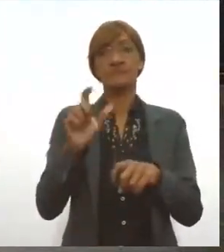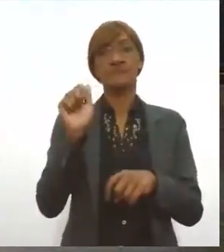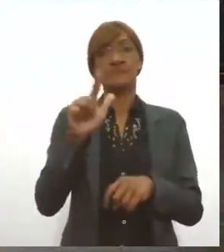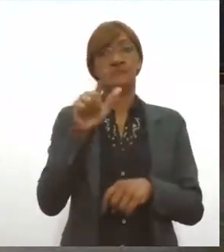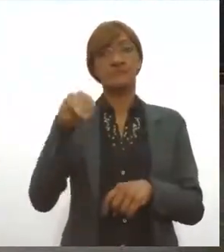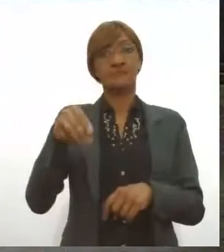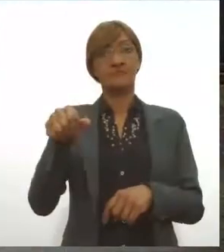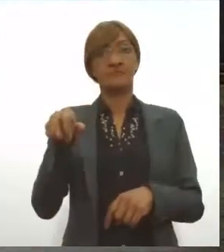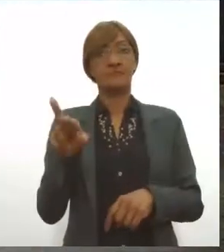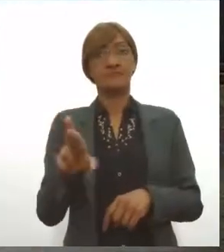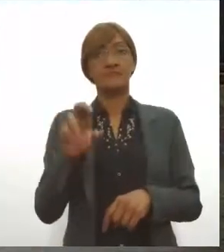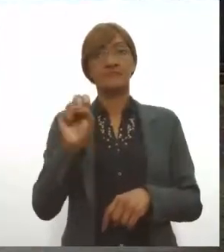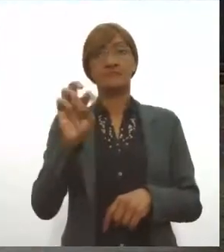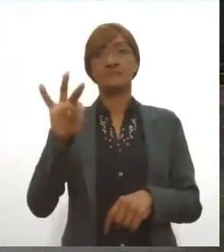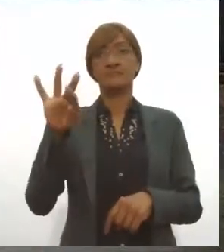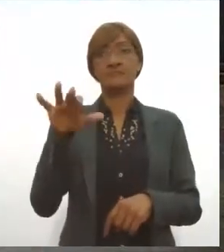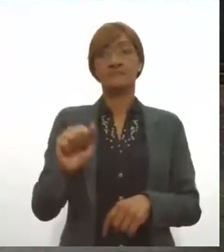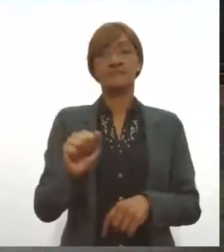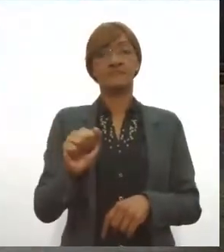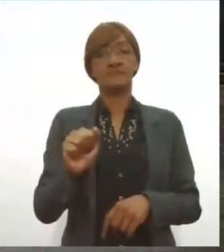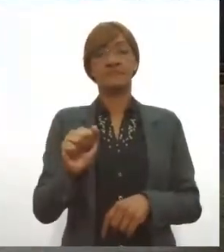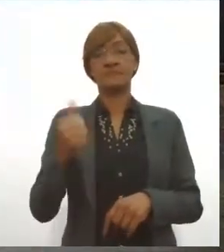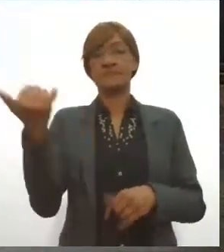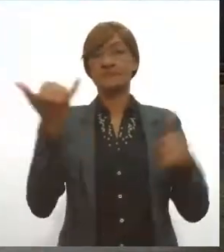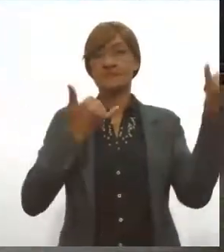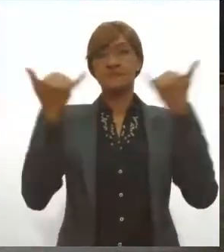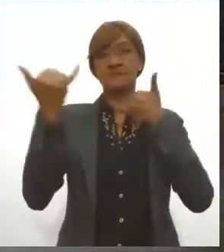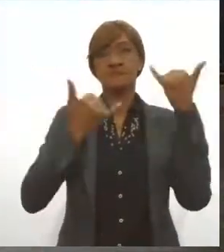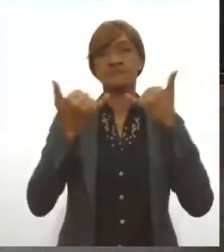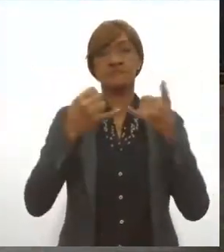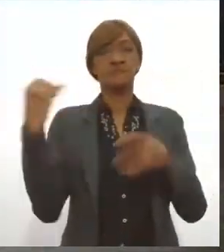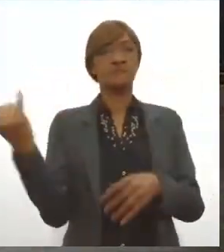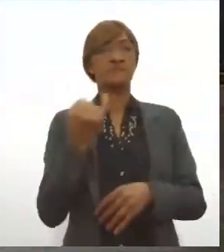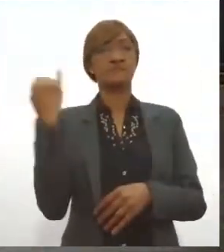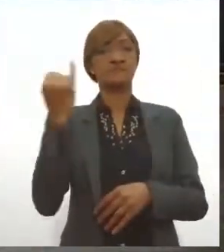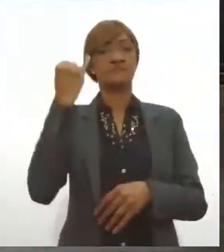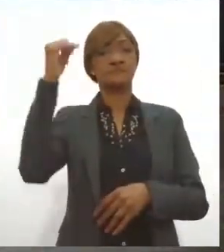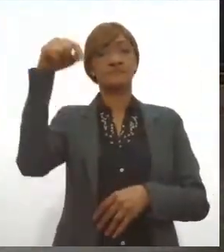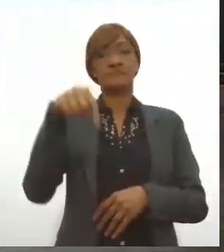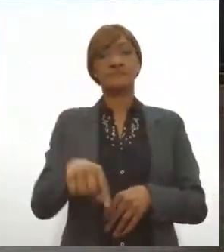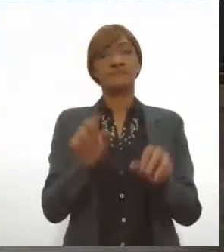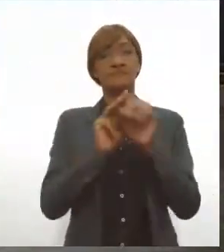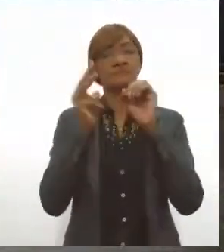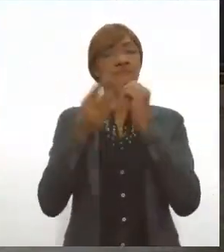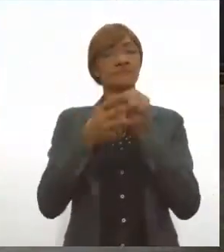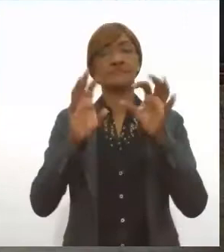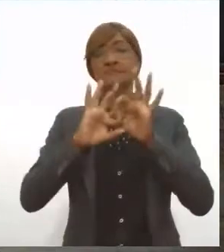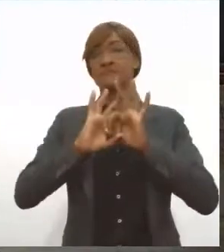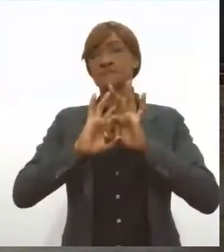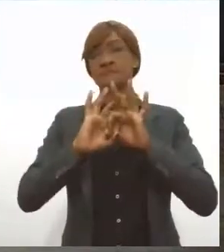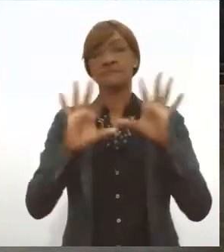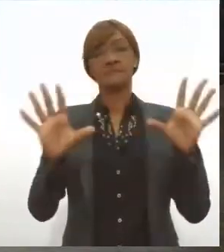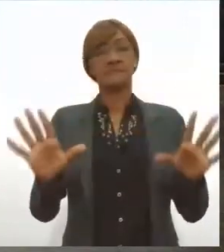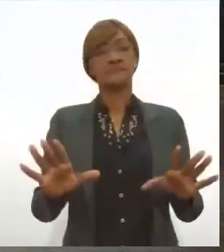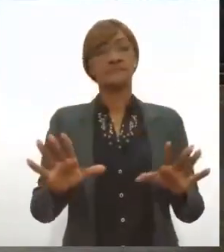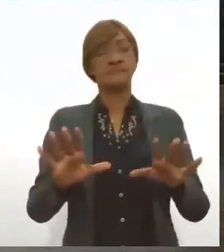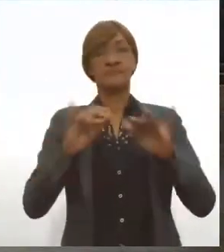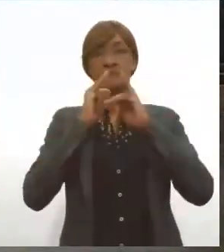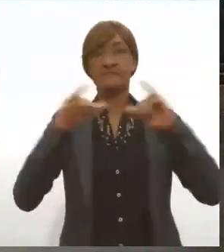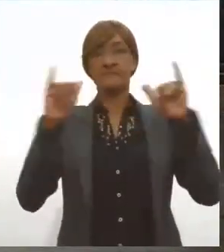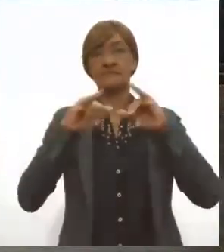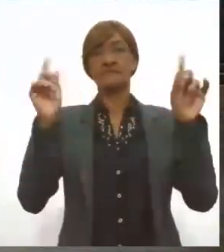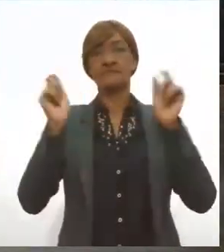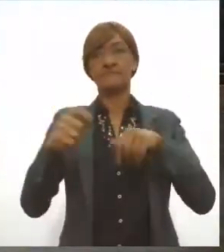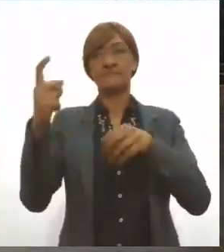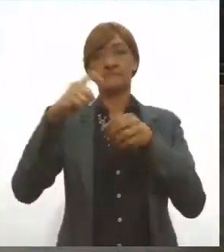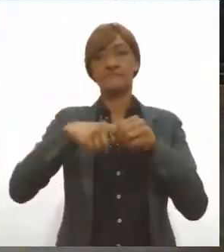no Jornal da Lese. Esse alerta aqui é muito importante sempre. O espaço aqui da TV Lese estará sempre aberto. Quando tiver mais informação, pode voltar aqui